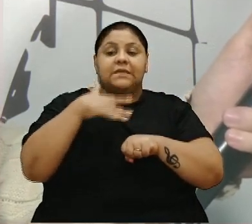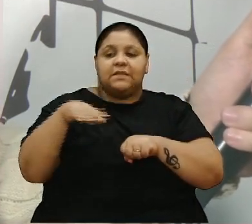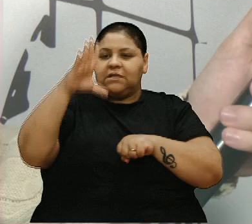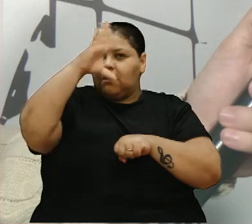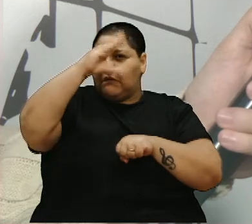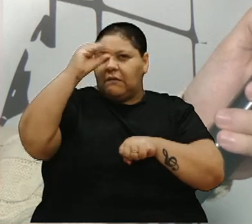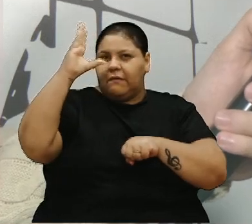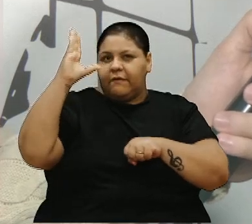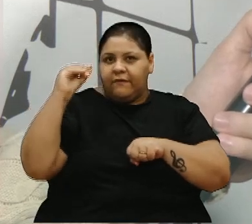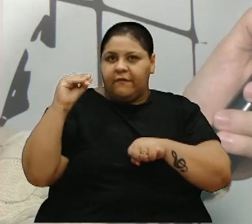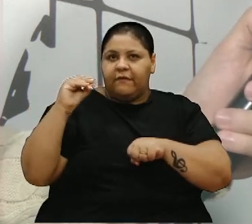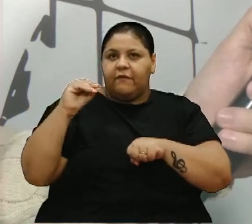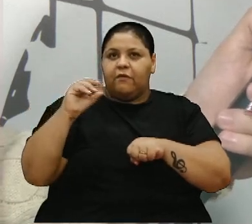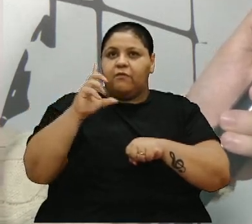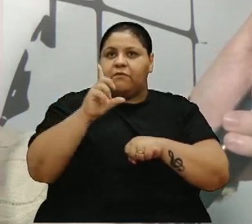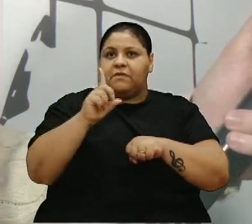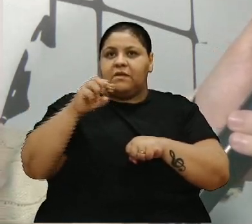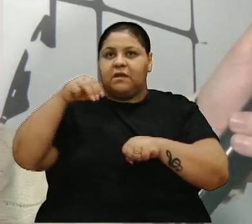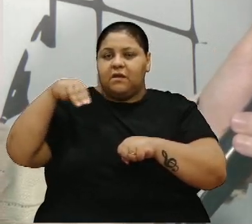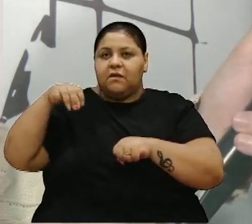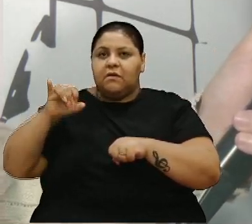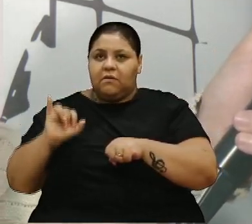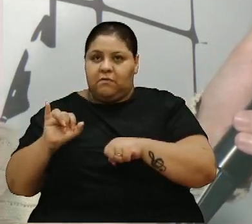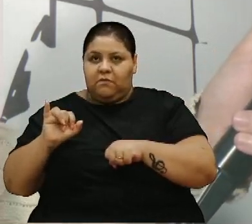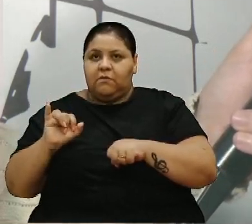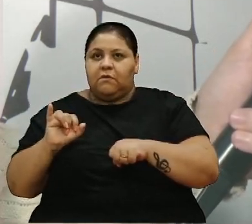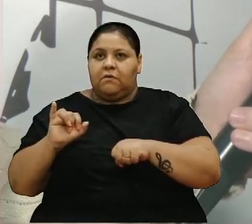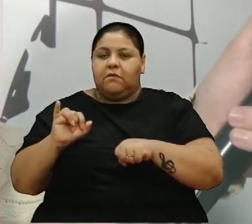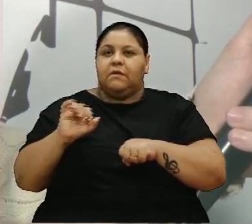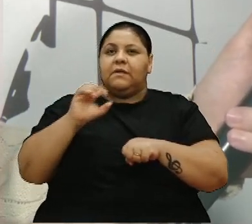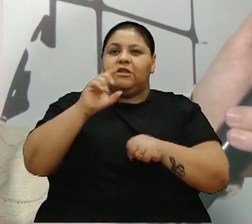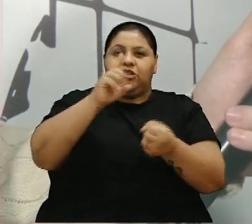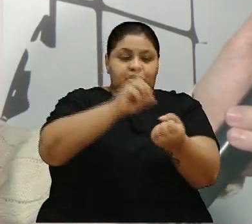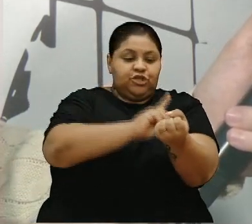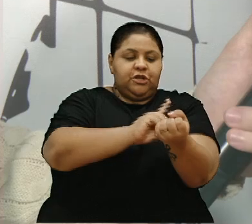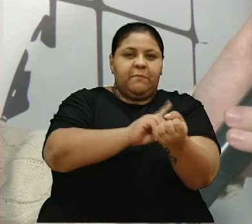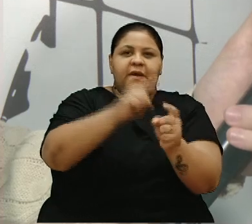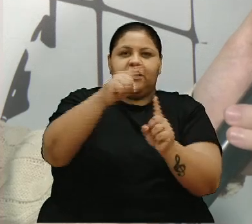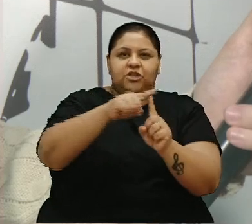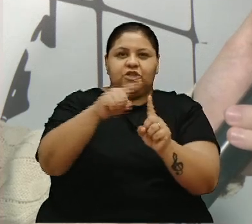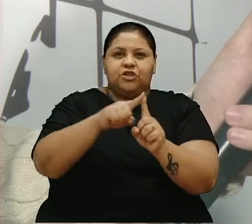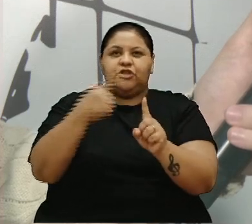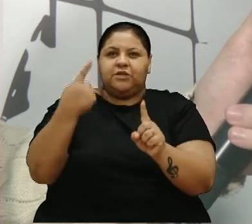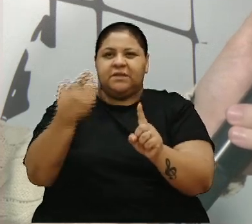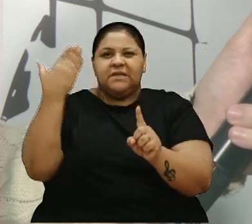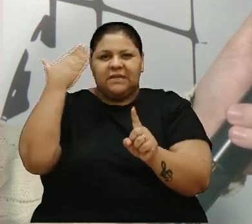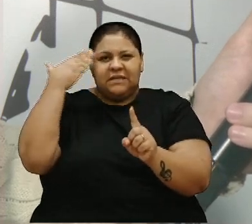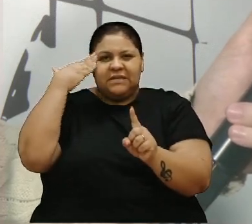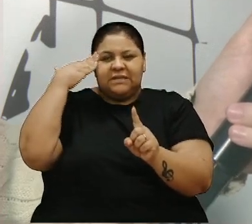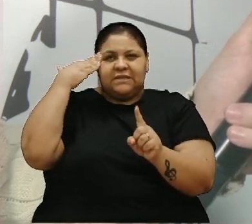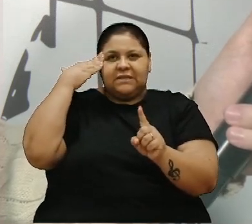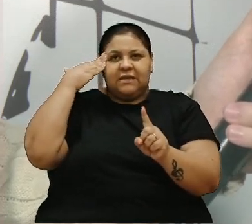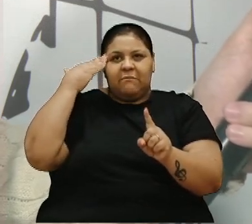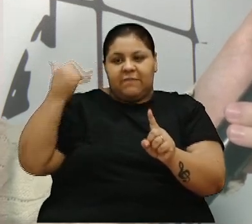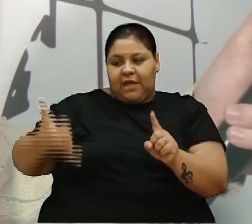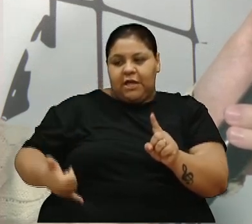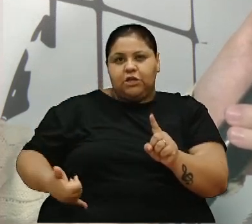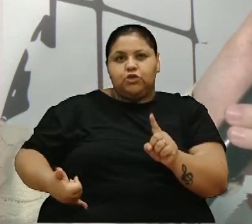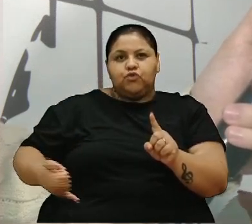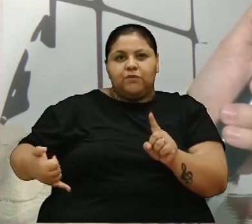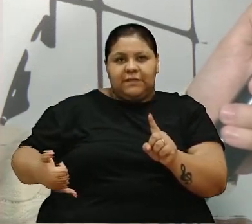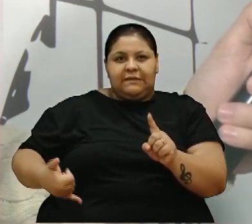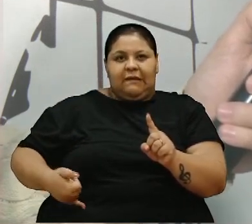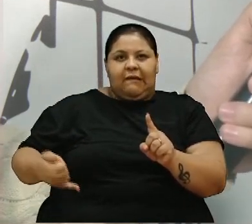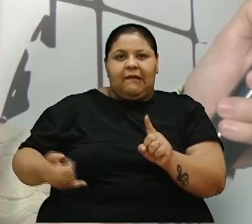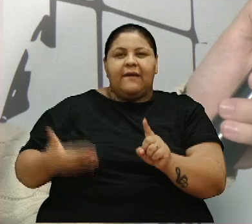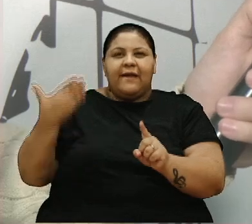adolescentes com o DM1, né? Diabetes mellitus do tipo 1, diabetes do tipo 1. E a gente sabe o quanto a insulina é necessária, né? Significa